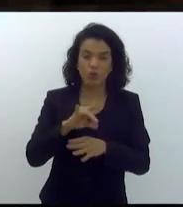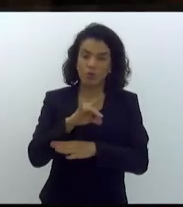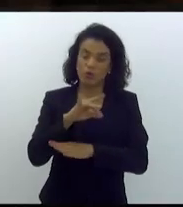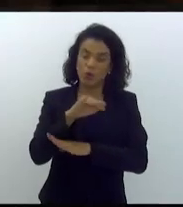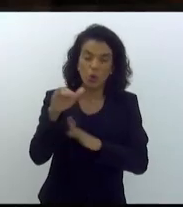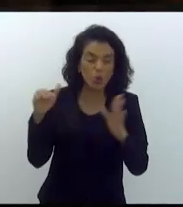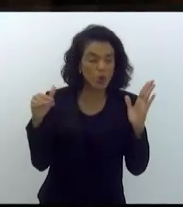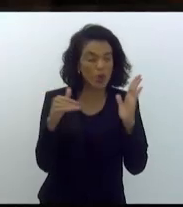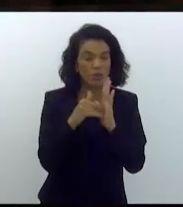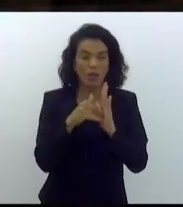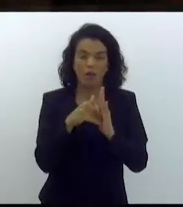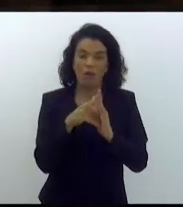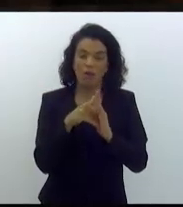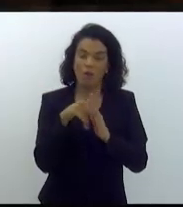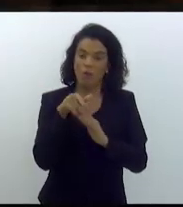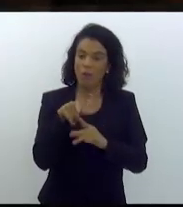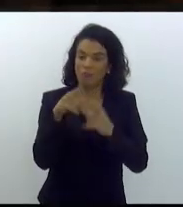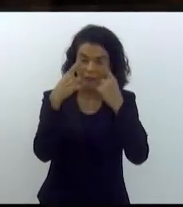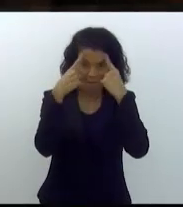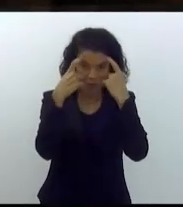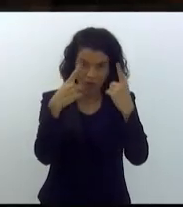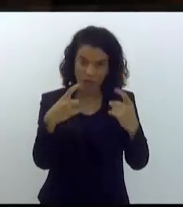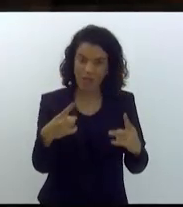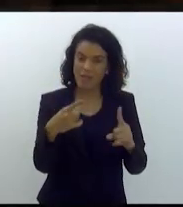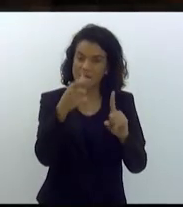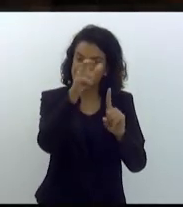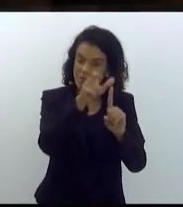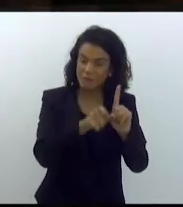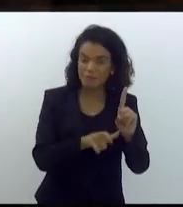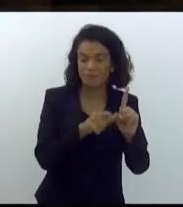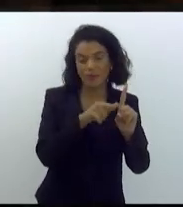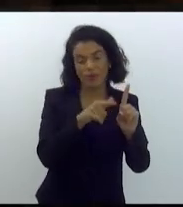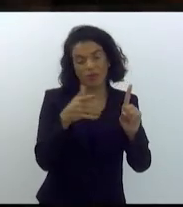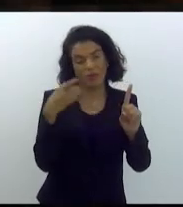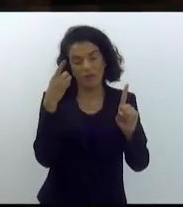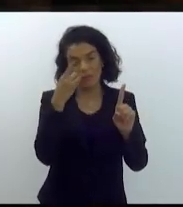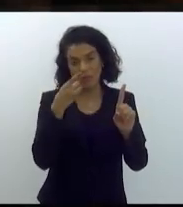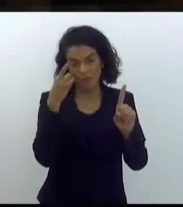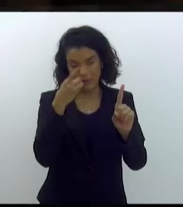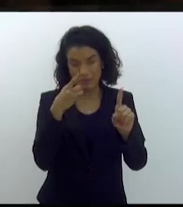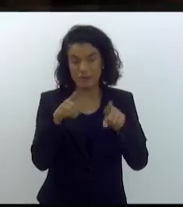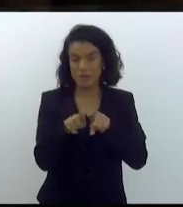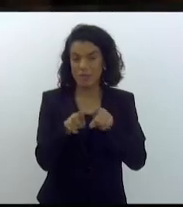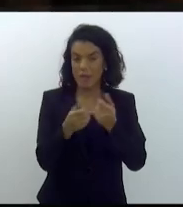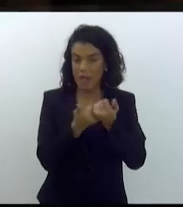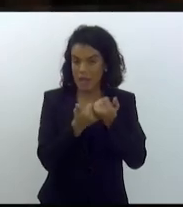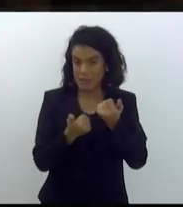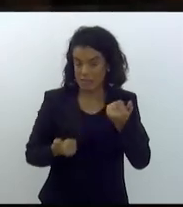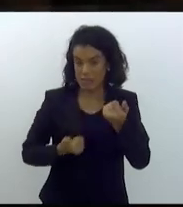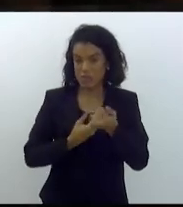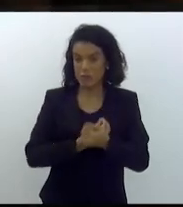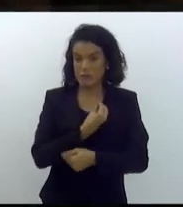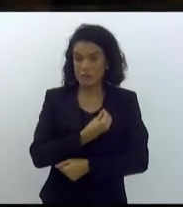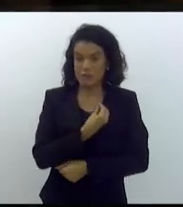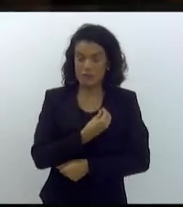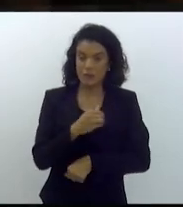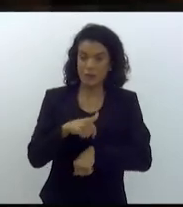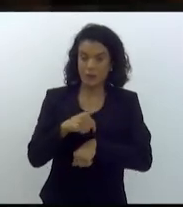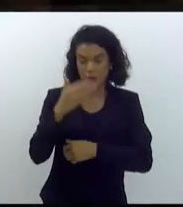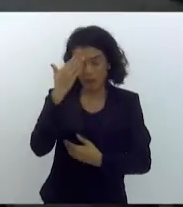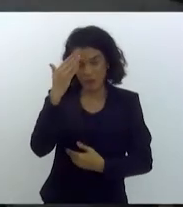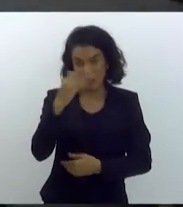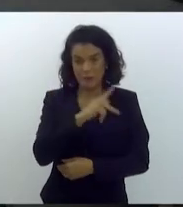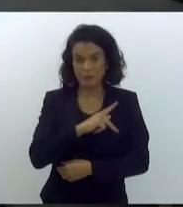agressões que ocorreram contra ela evidentemente seus assessores que lá estava muito obrigado senhor presidente